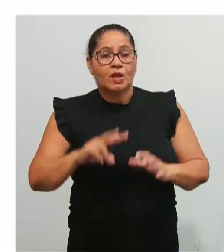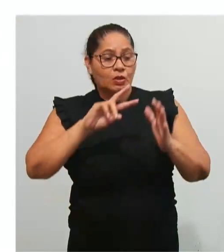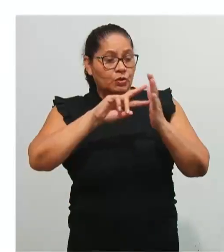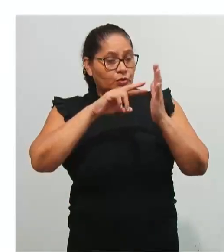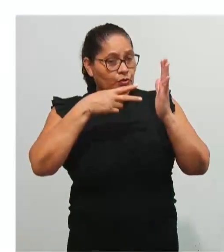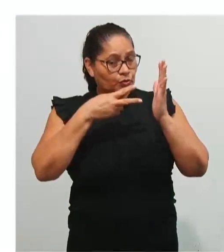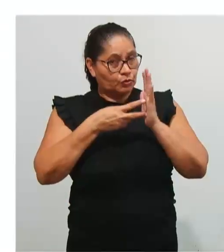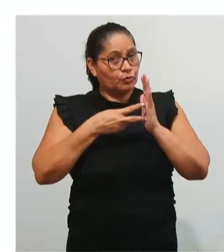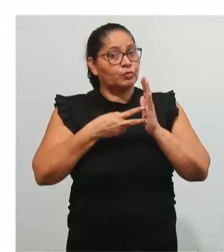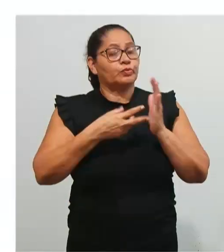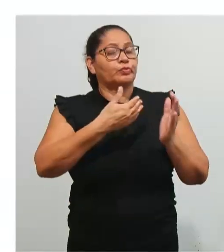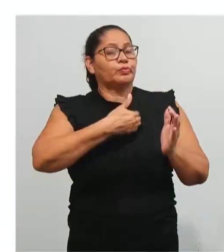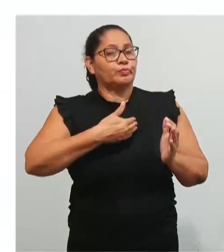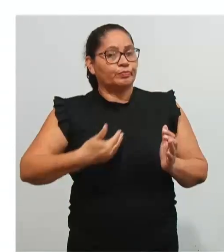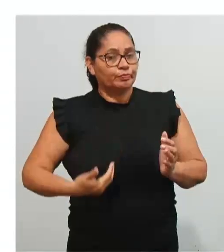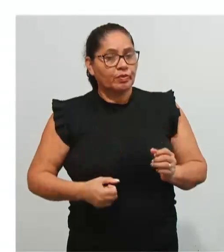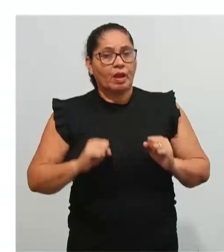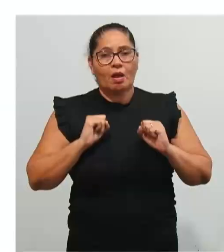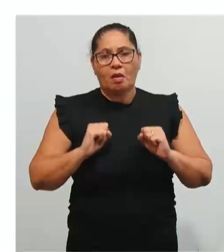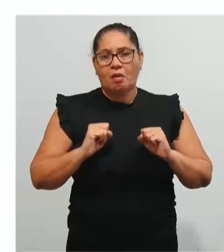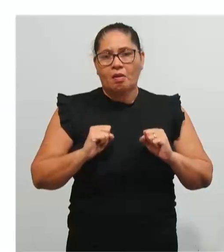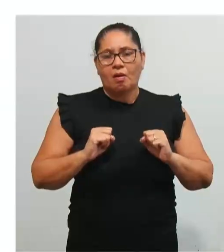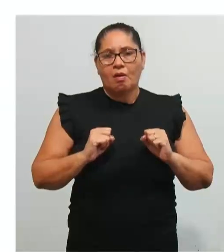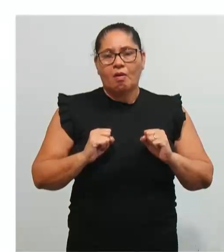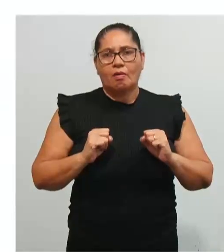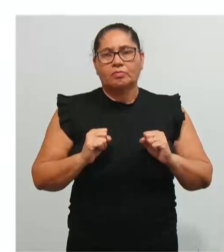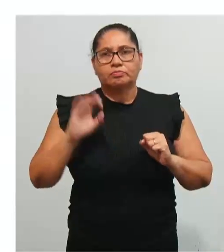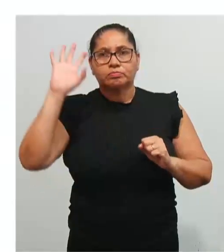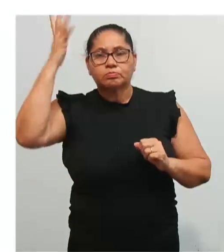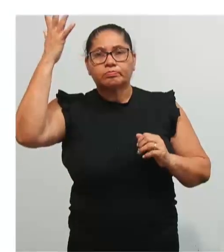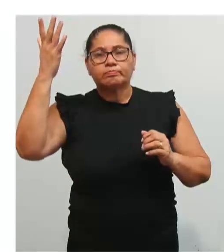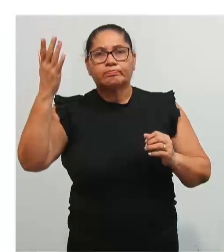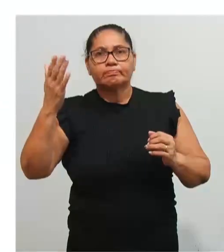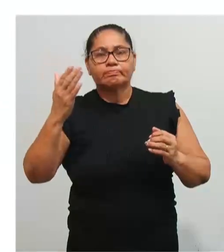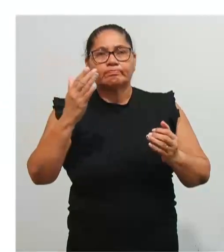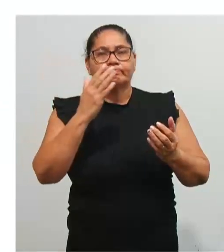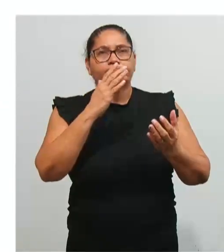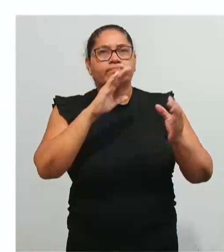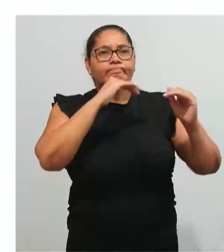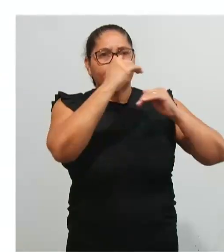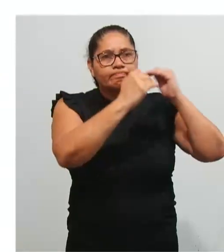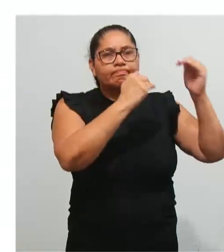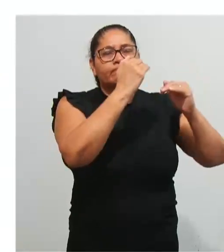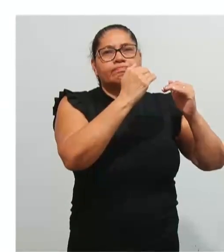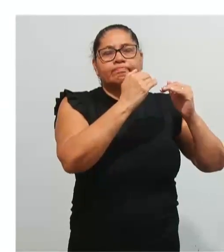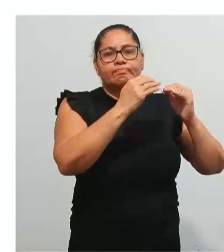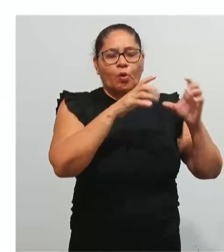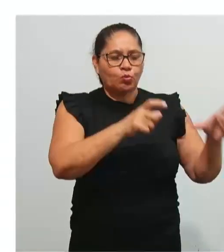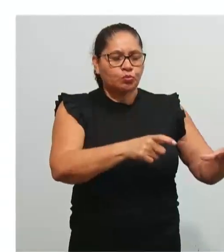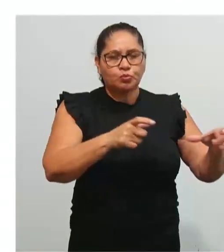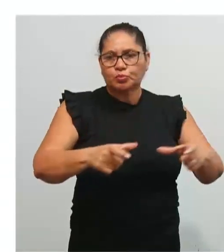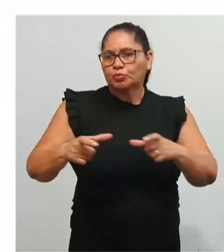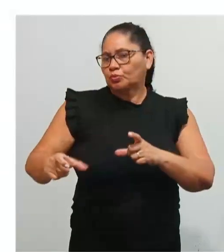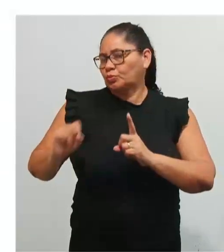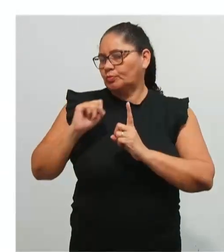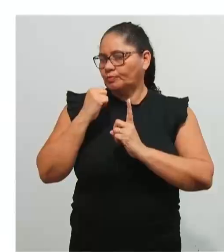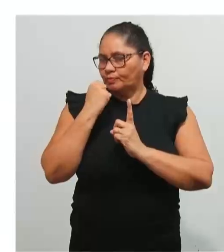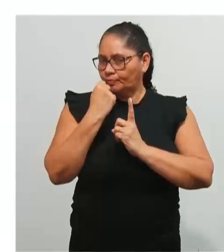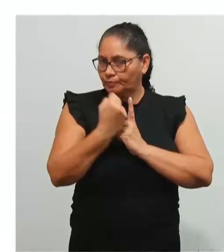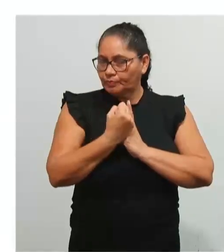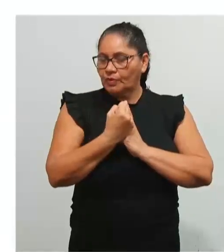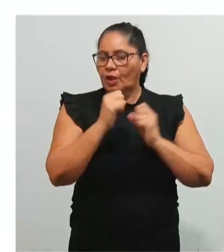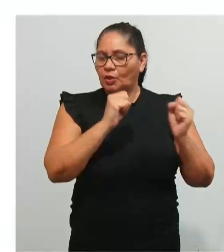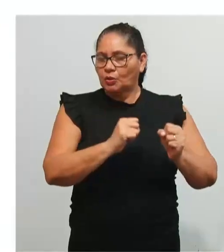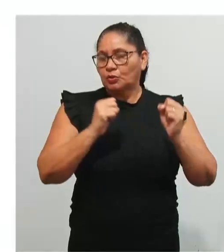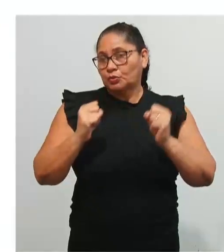dizer que o governo deve tomar decisões amparadas num processo que inclua a participação de diversos setores da sociedade, desde os